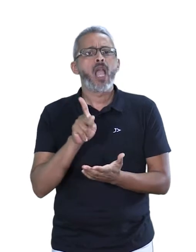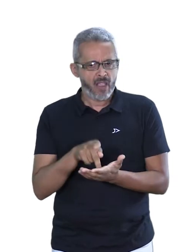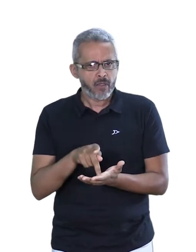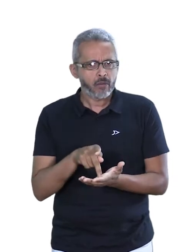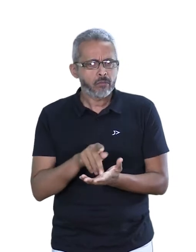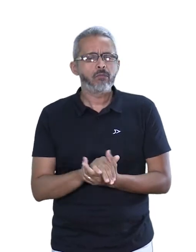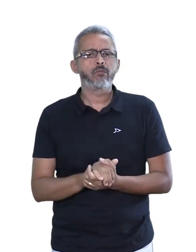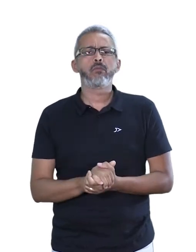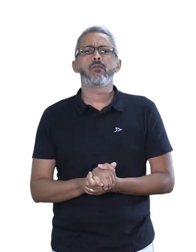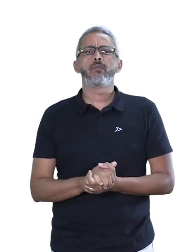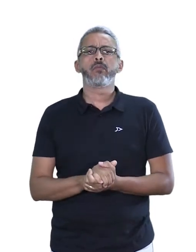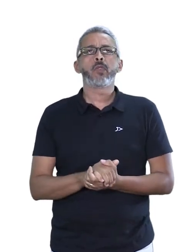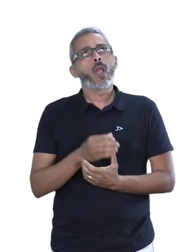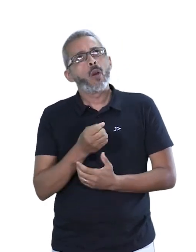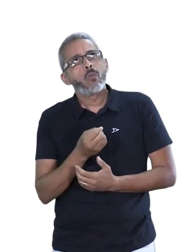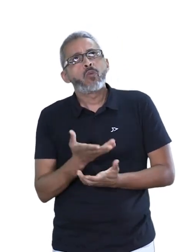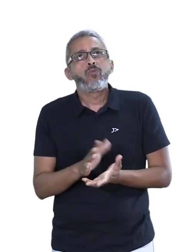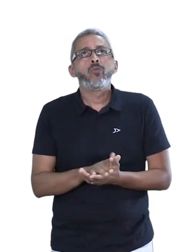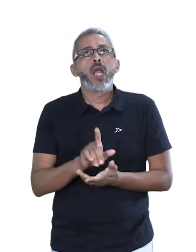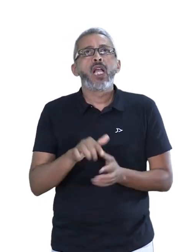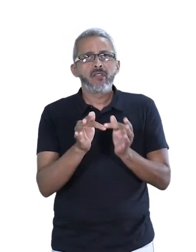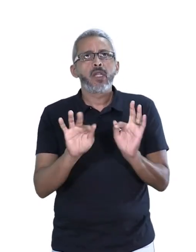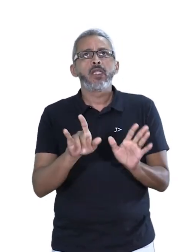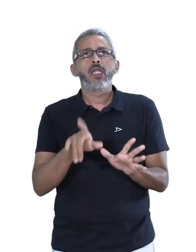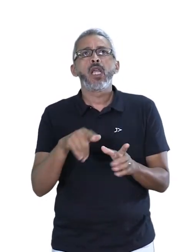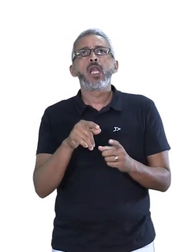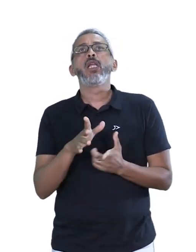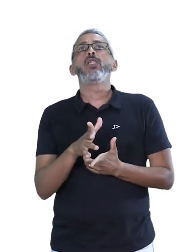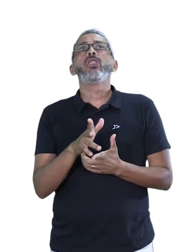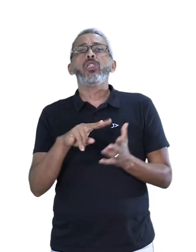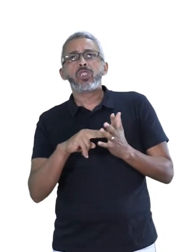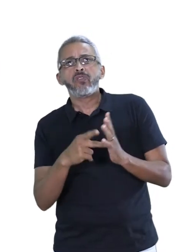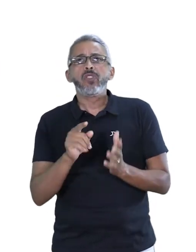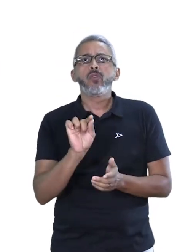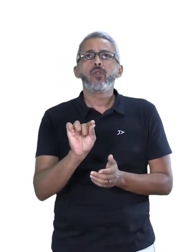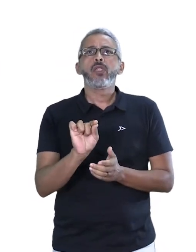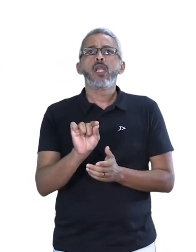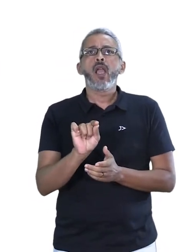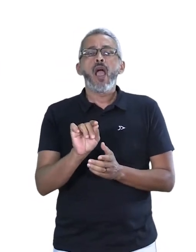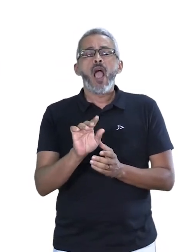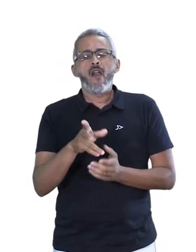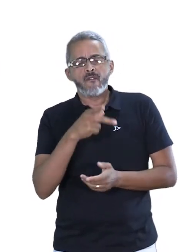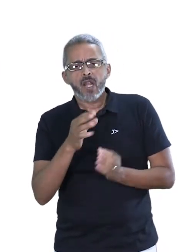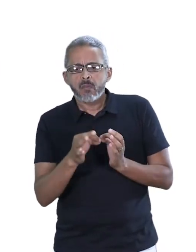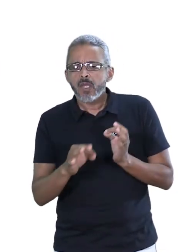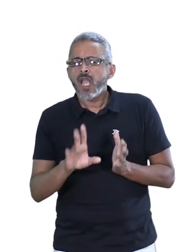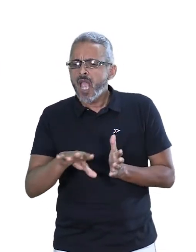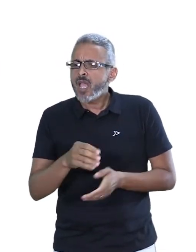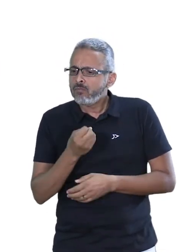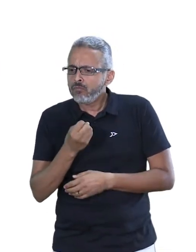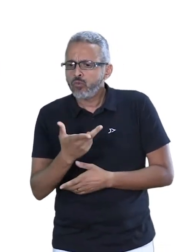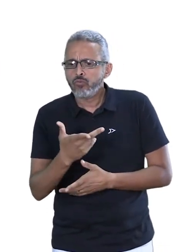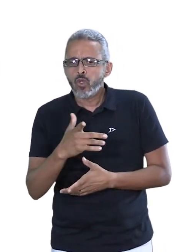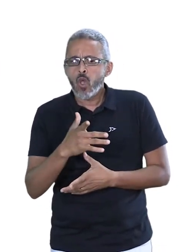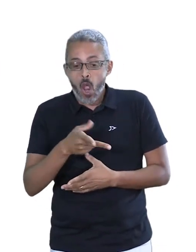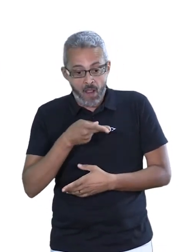é verdadeira? Bom, essa frase quer dizer que falar bem é saber falar, é ter uma fala